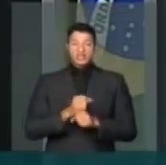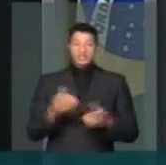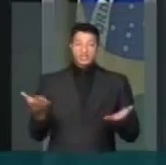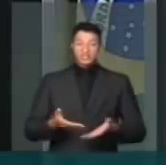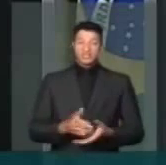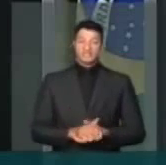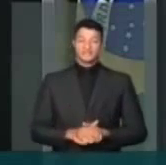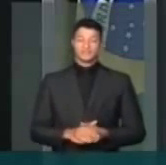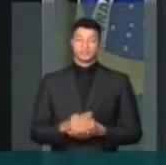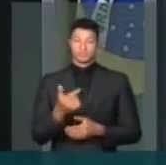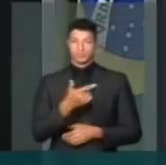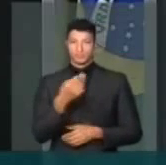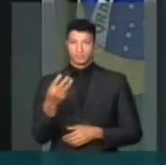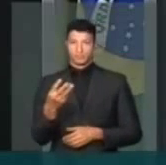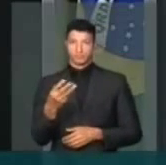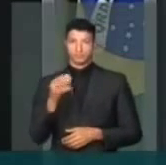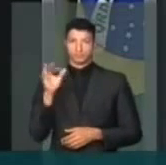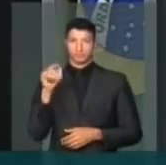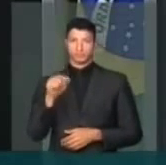ano.